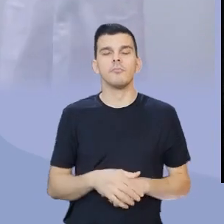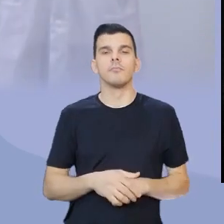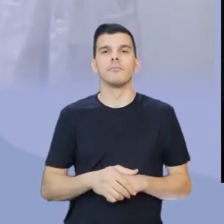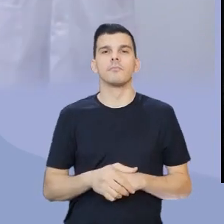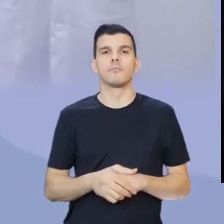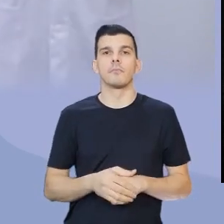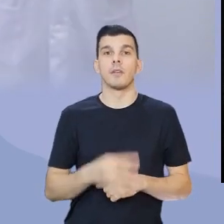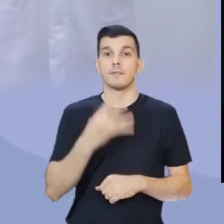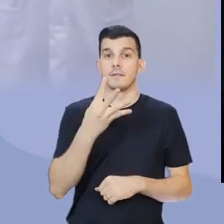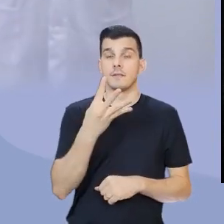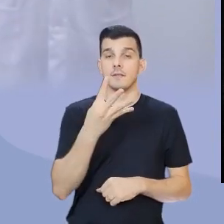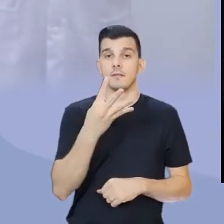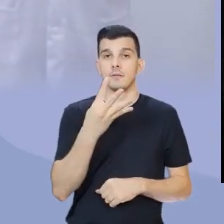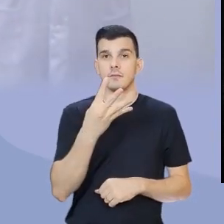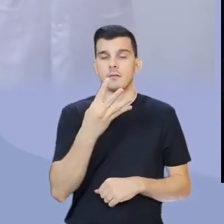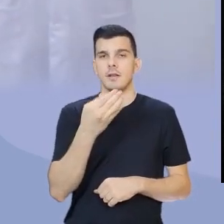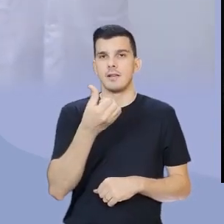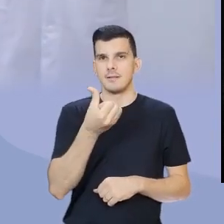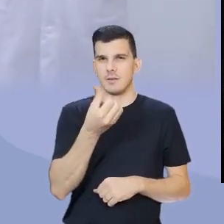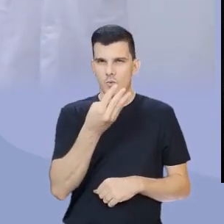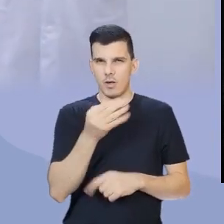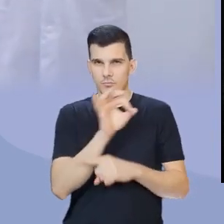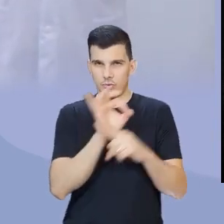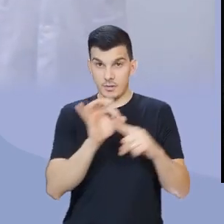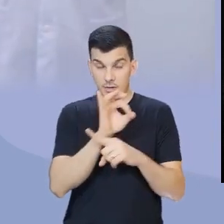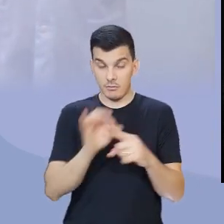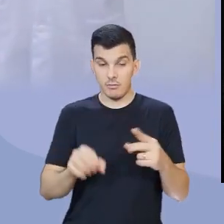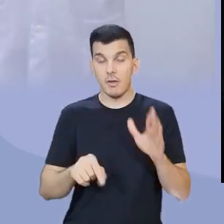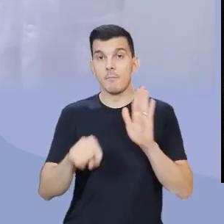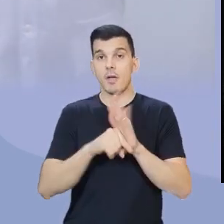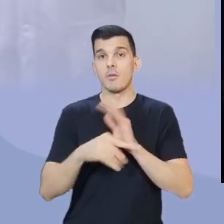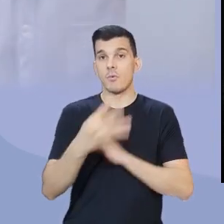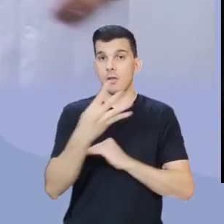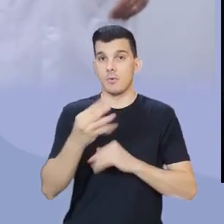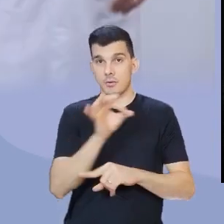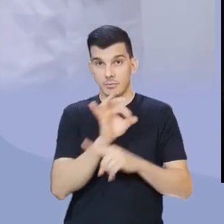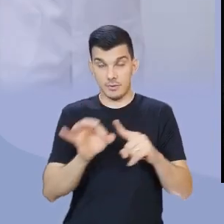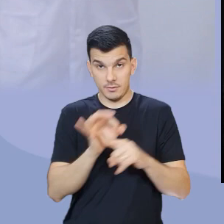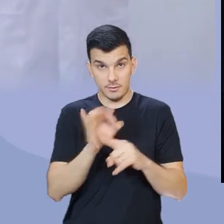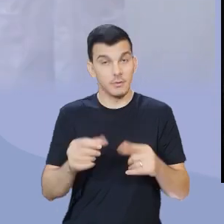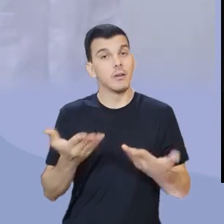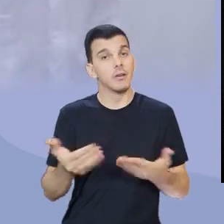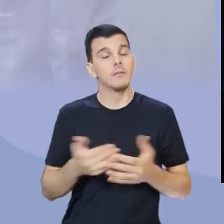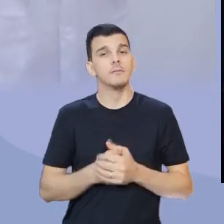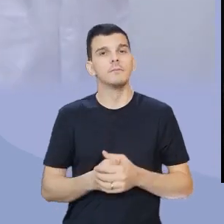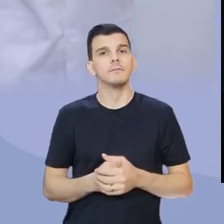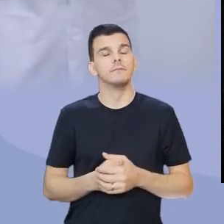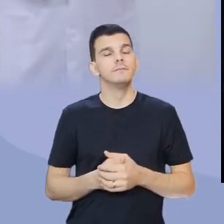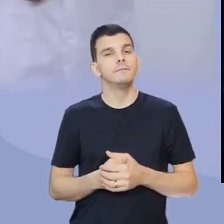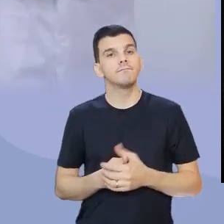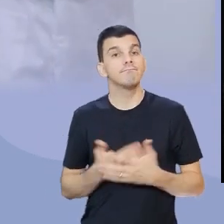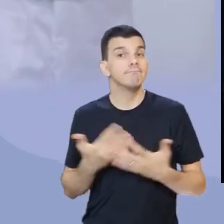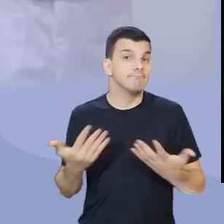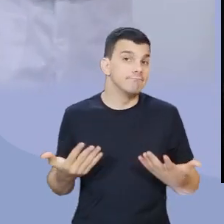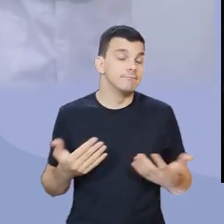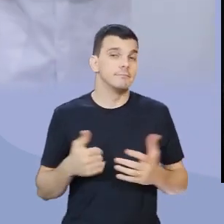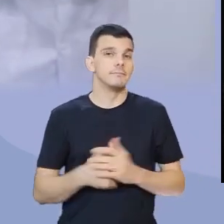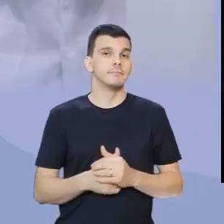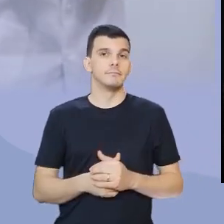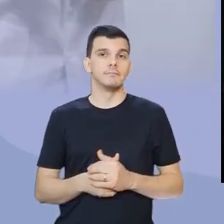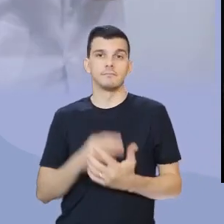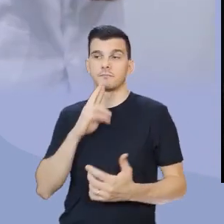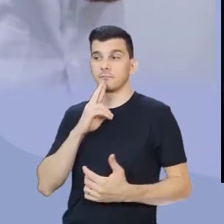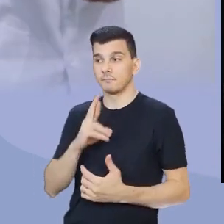perdidos, 44% eu já foi falado, né? Nas etapas que são perdidos, 64 menos